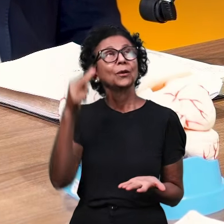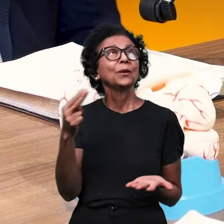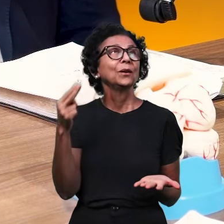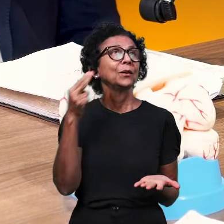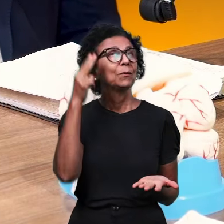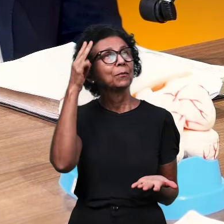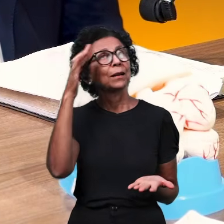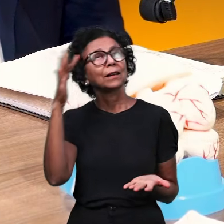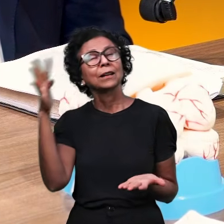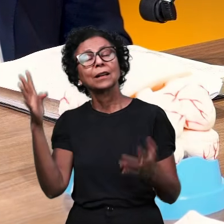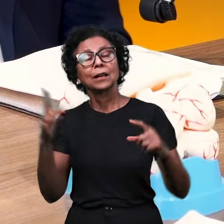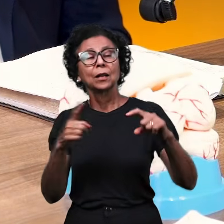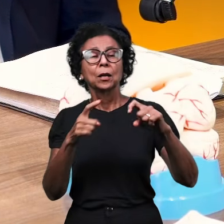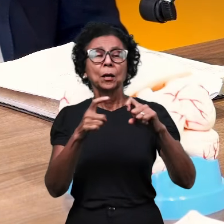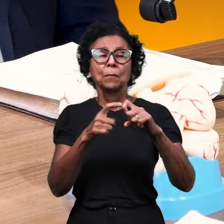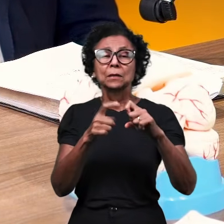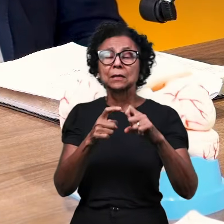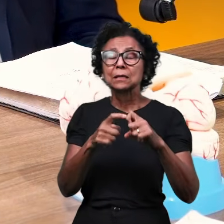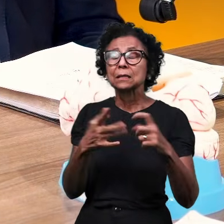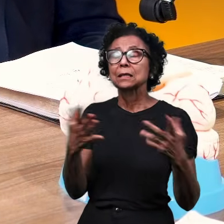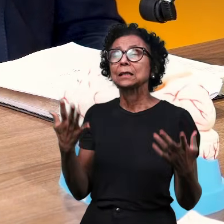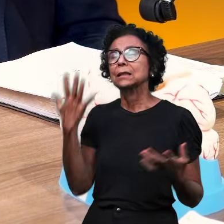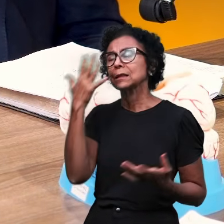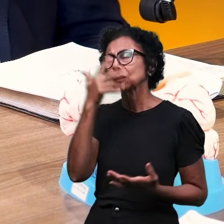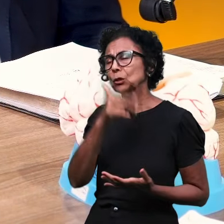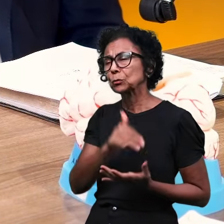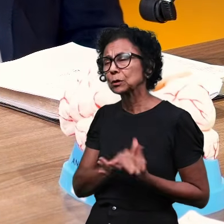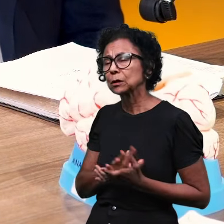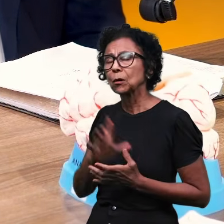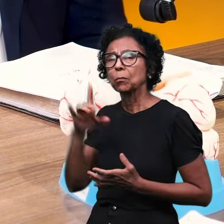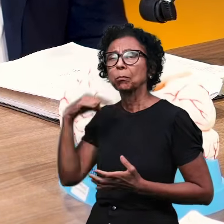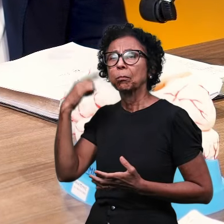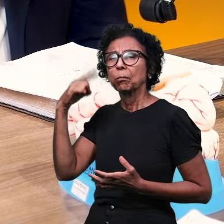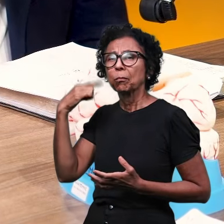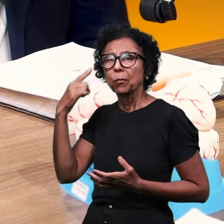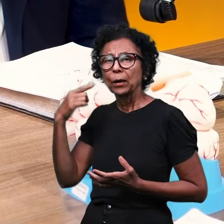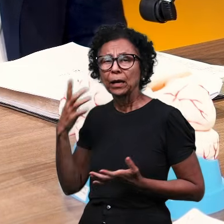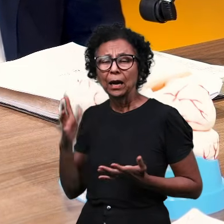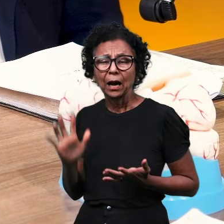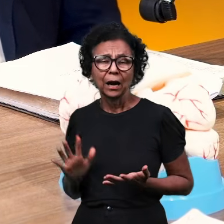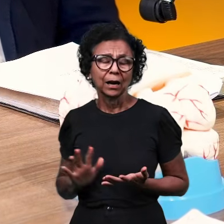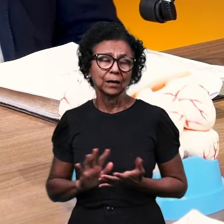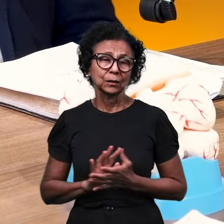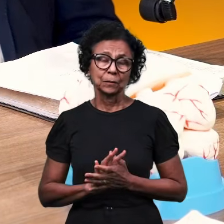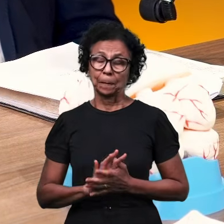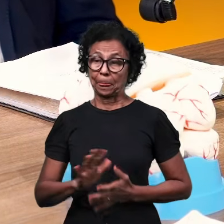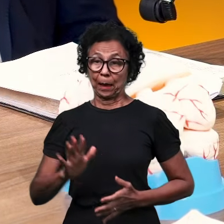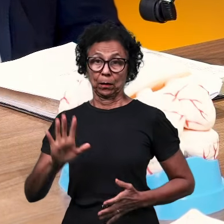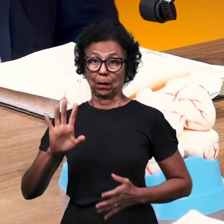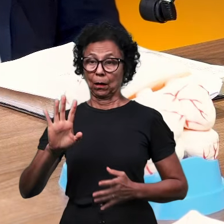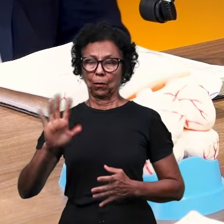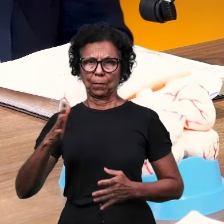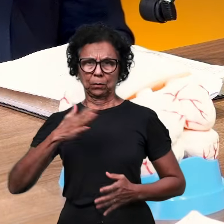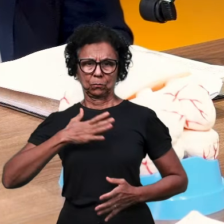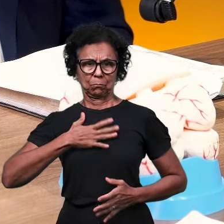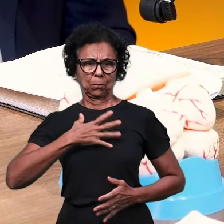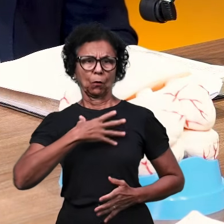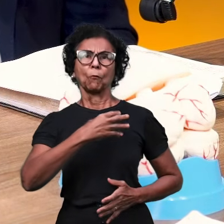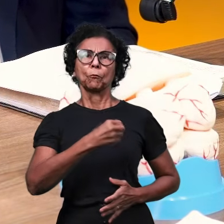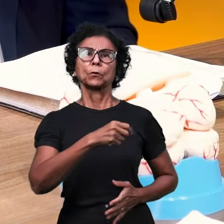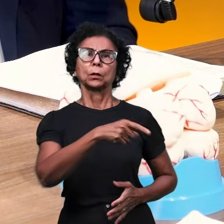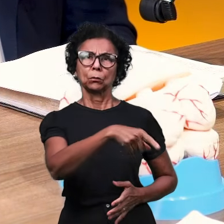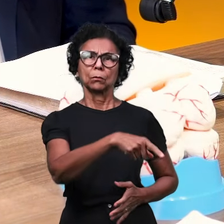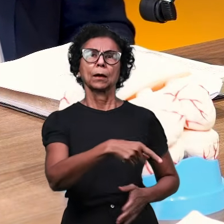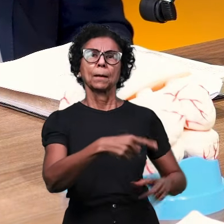medicina, sempre achou bonito, ou ser advogado, e não deu certo, mas o meu filho vai ser médico ou